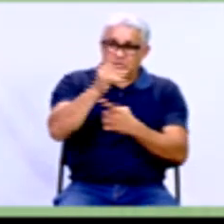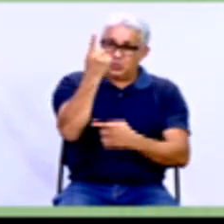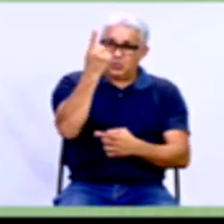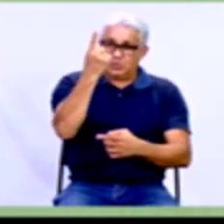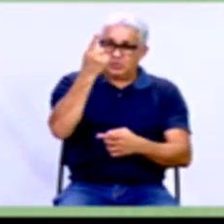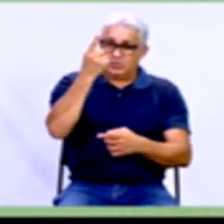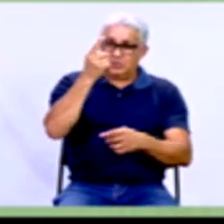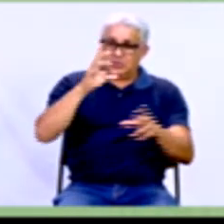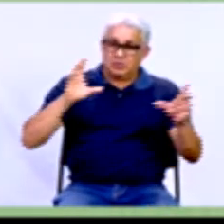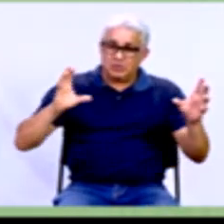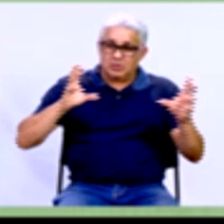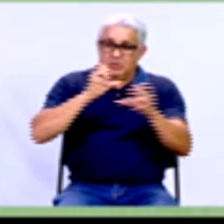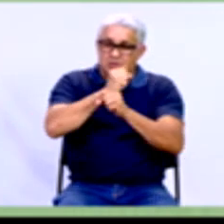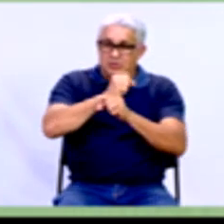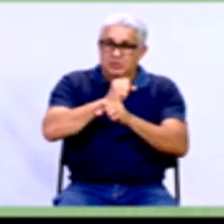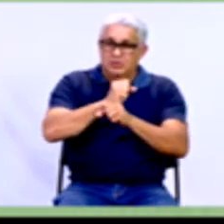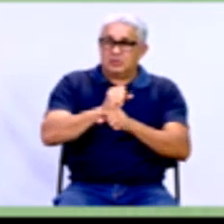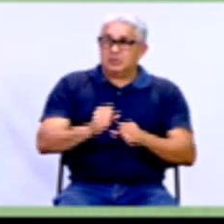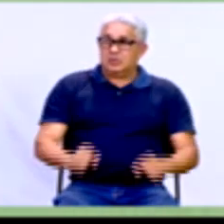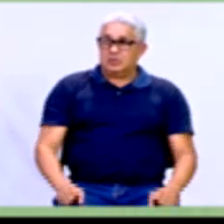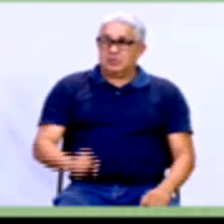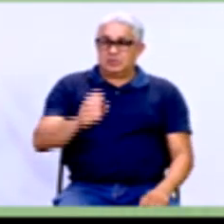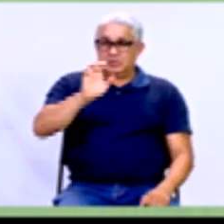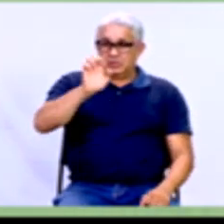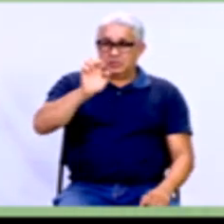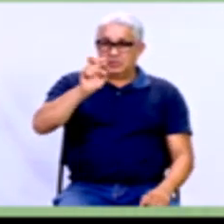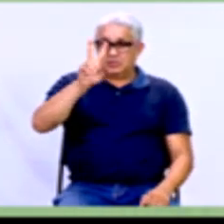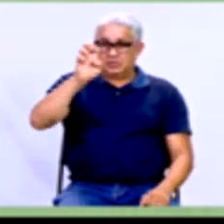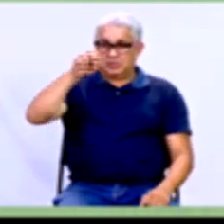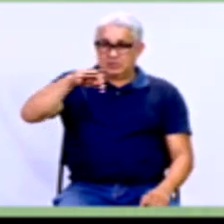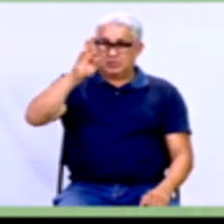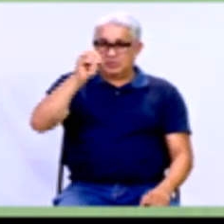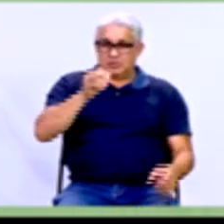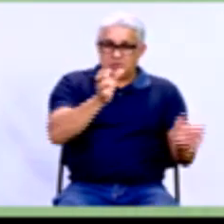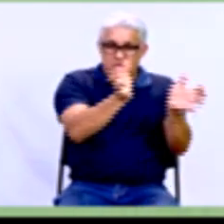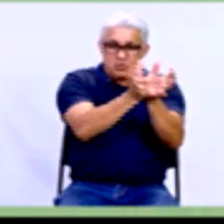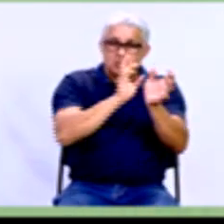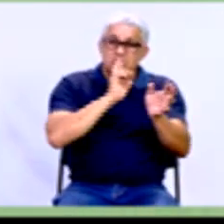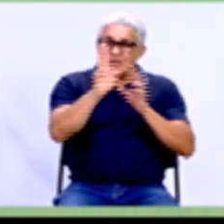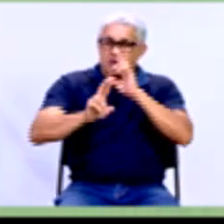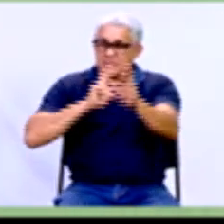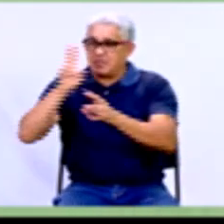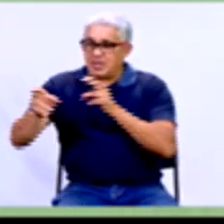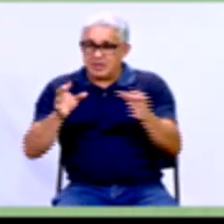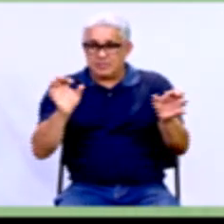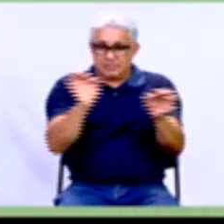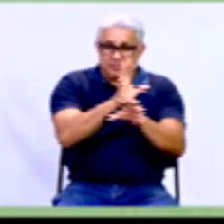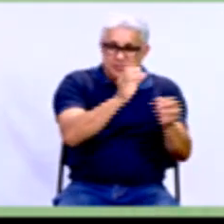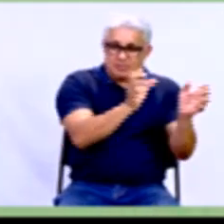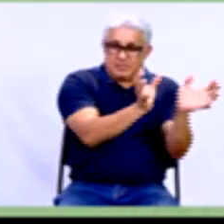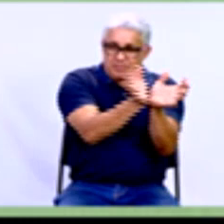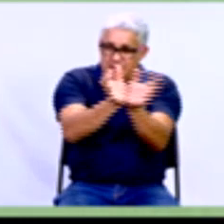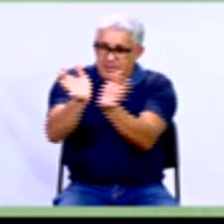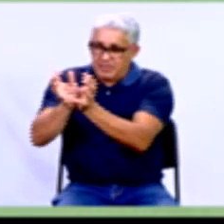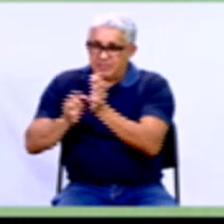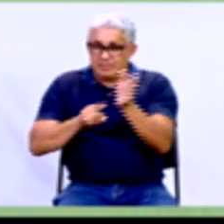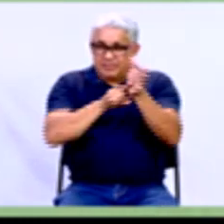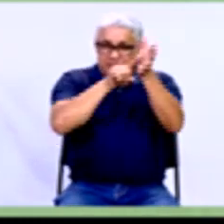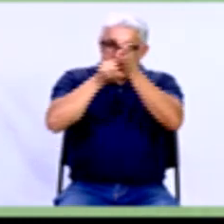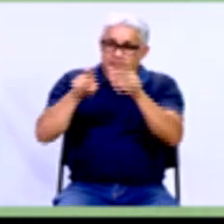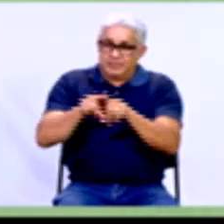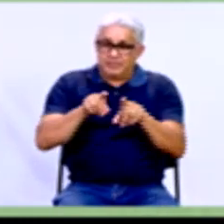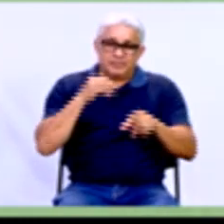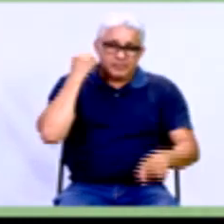resultado. No evento, pode-se ter um conjunto de respostas a cada indivíduo, ou elemento pesquisado. E a gente tem o